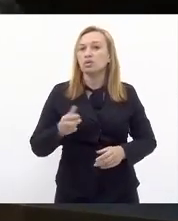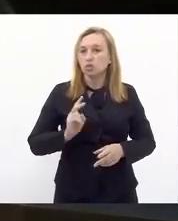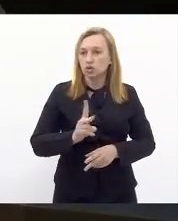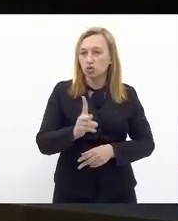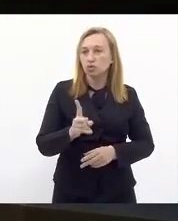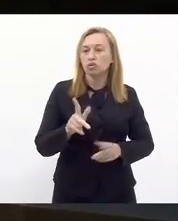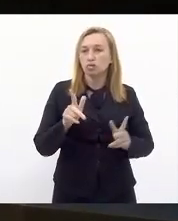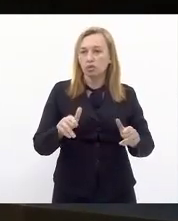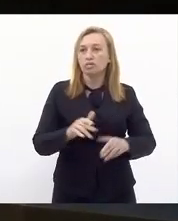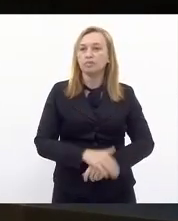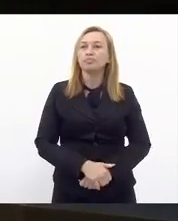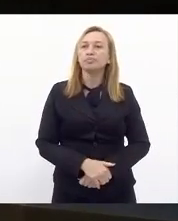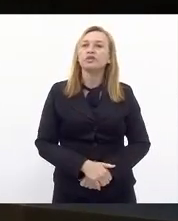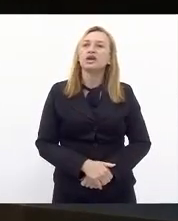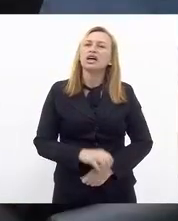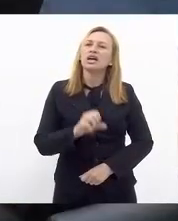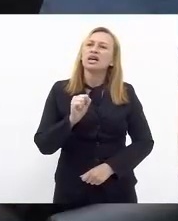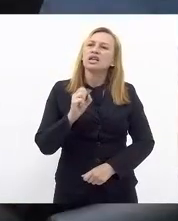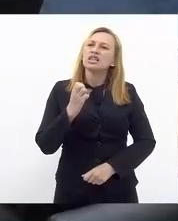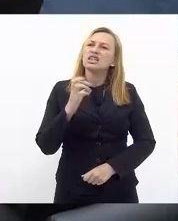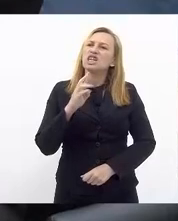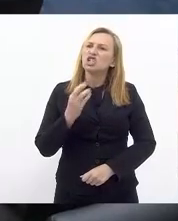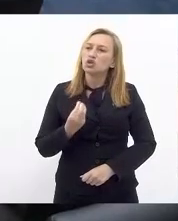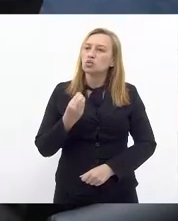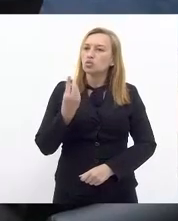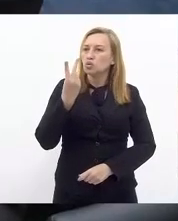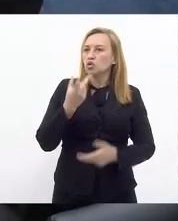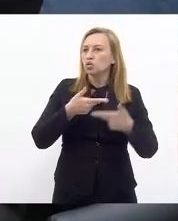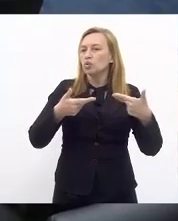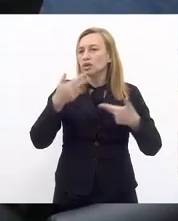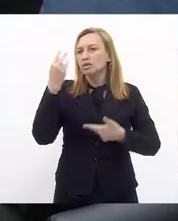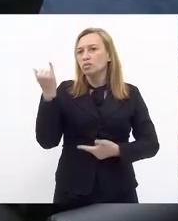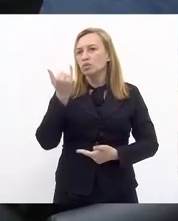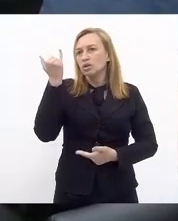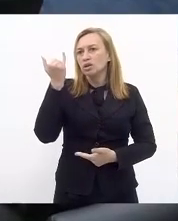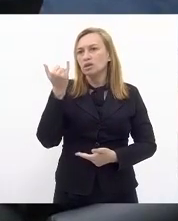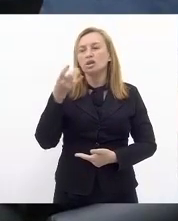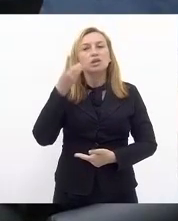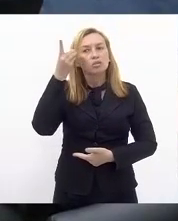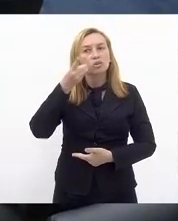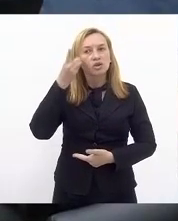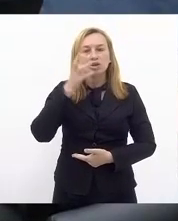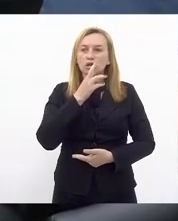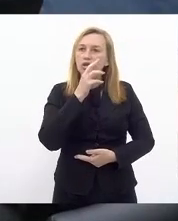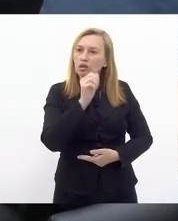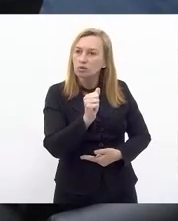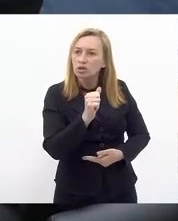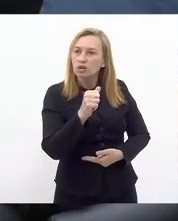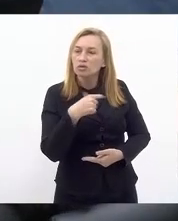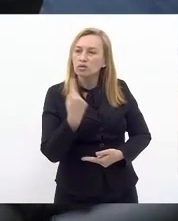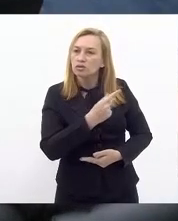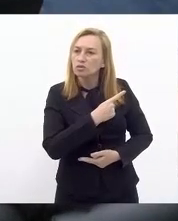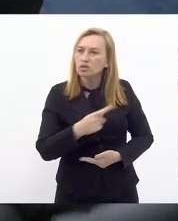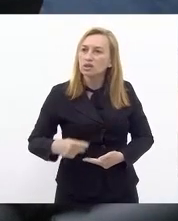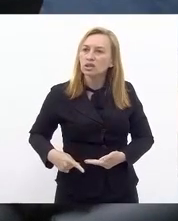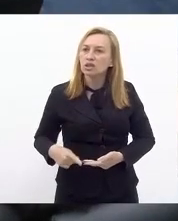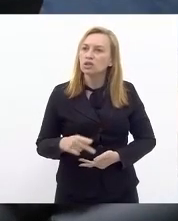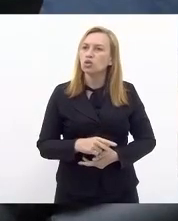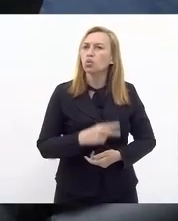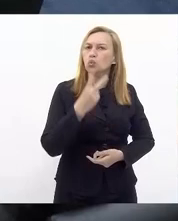Manteve desse jeito de importante é o deputado Rodrigo Marinho nós